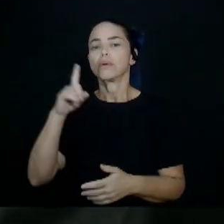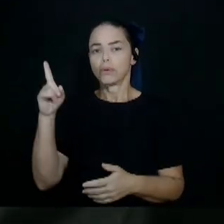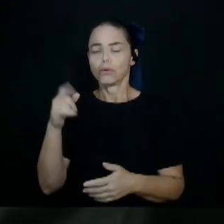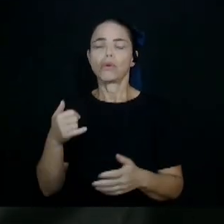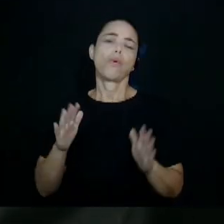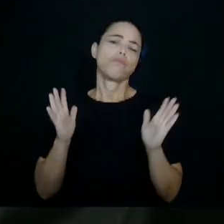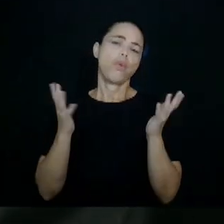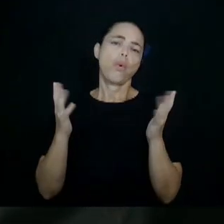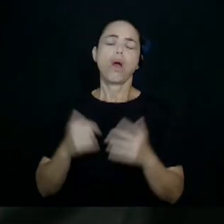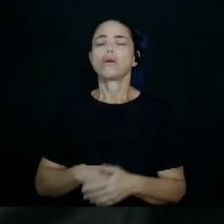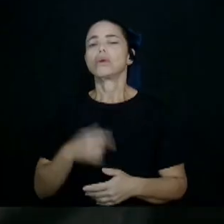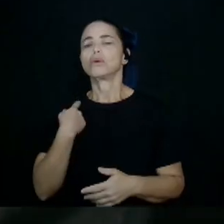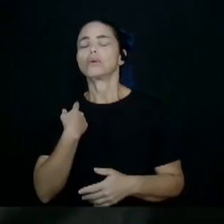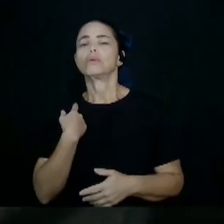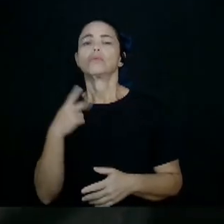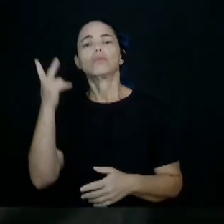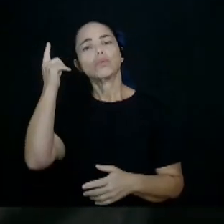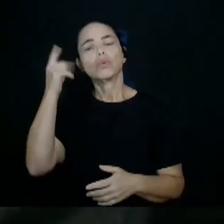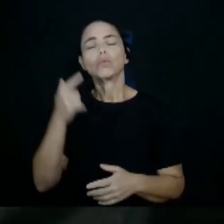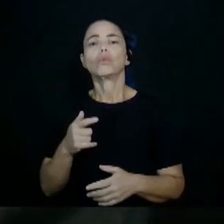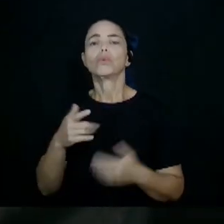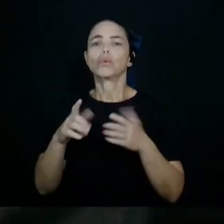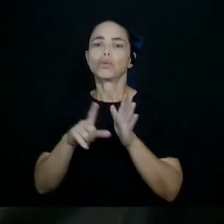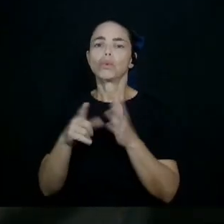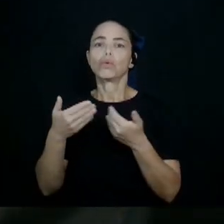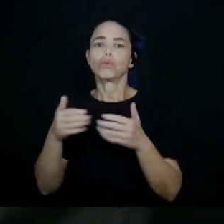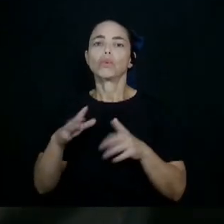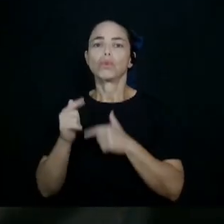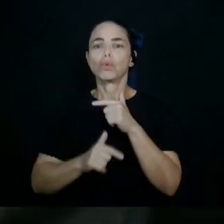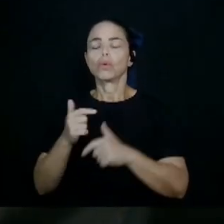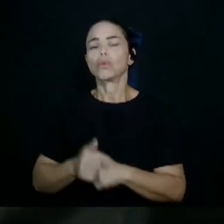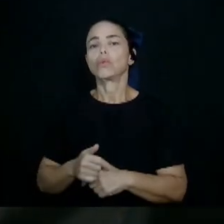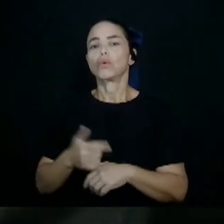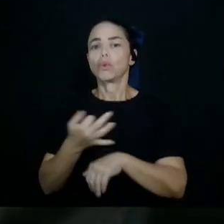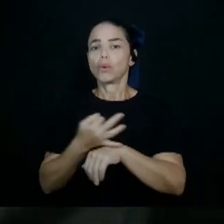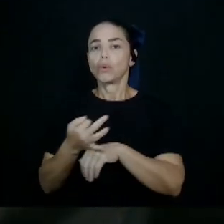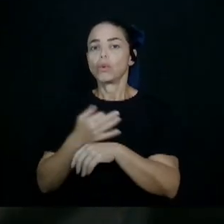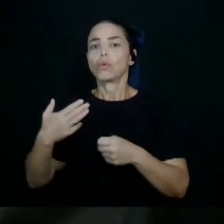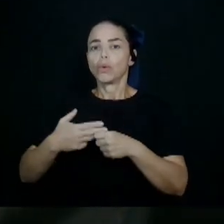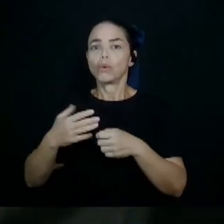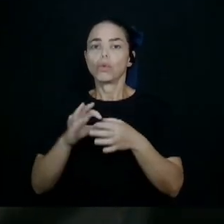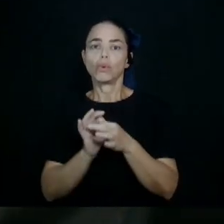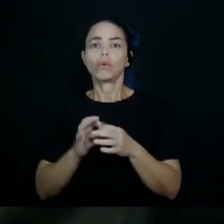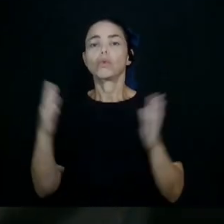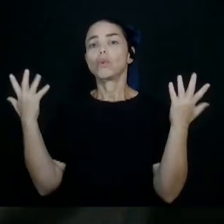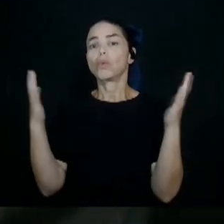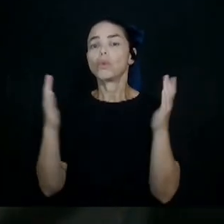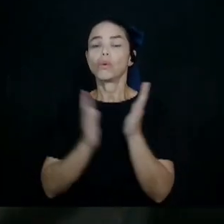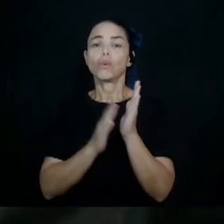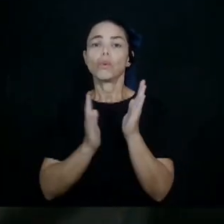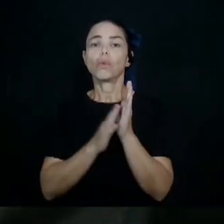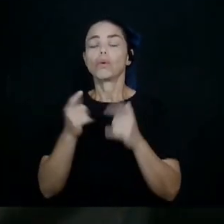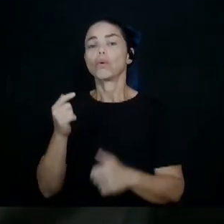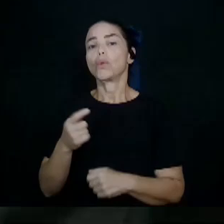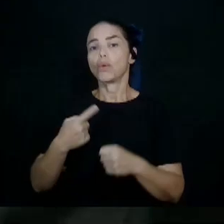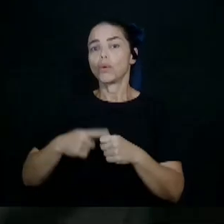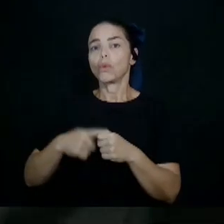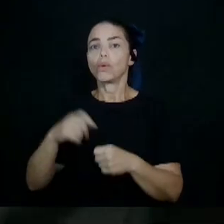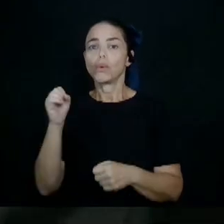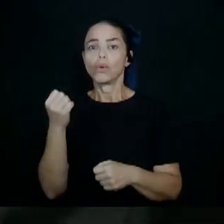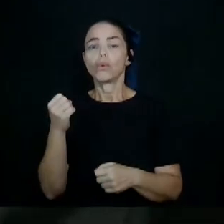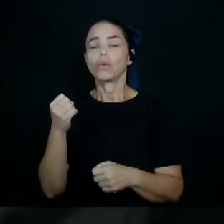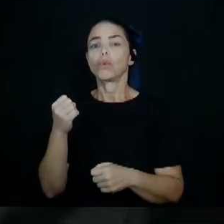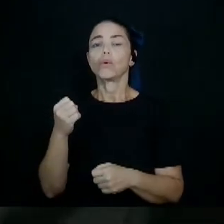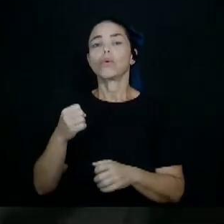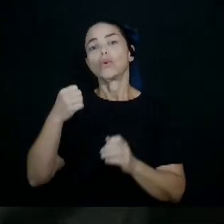com o funcionamento normal do comércio e serviços. O feriado municipal ligado ao aniversário da cidade ocorre em 8 de dezembro, que é o dia